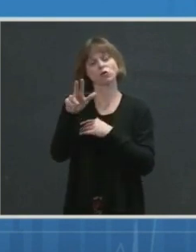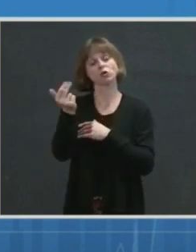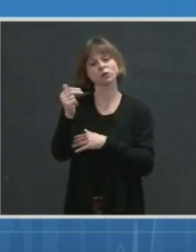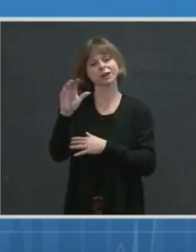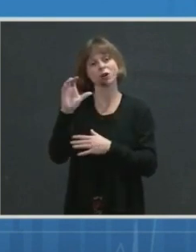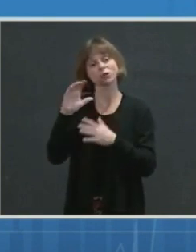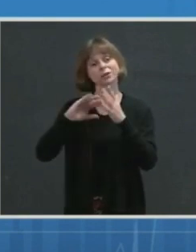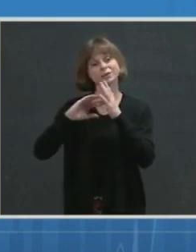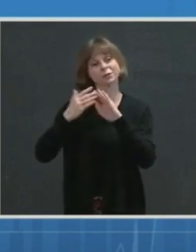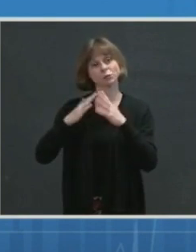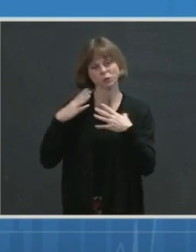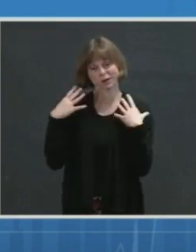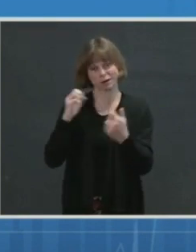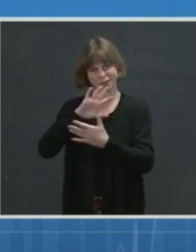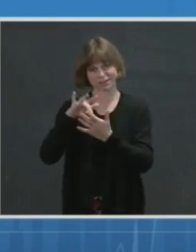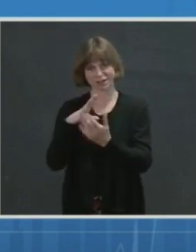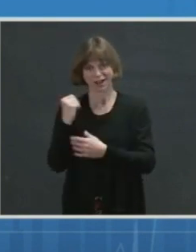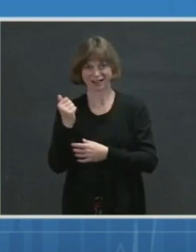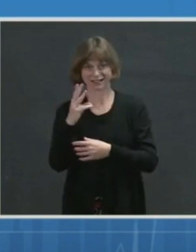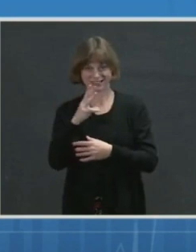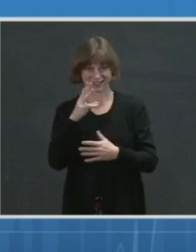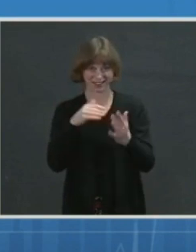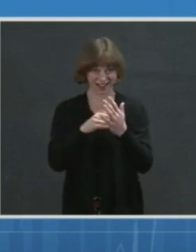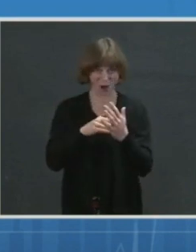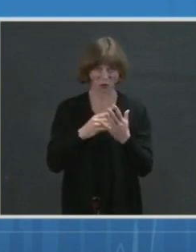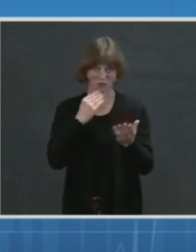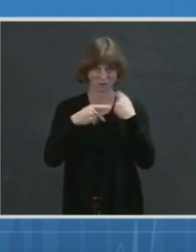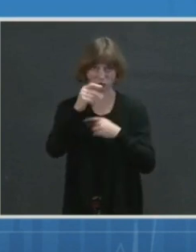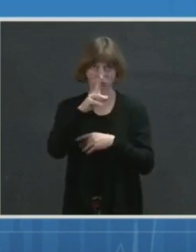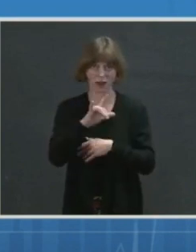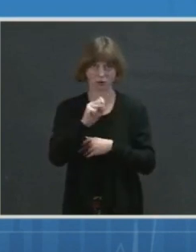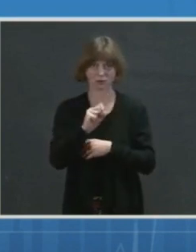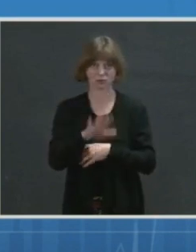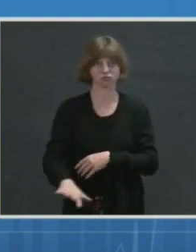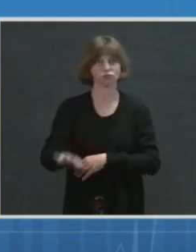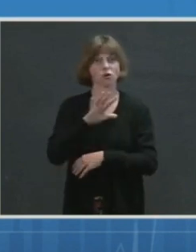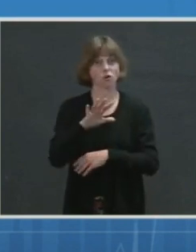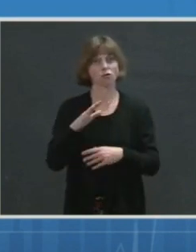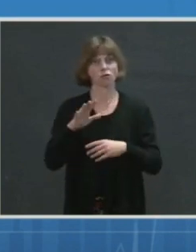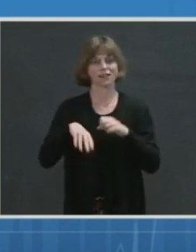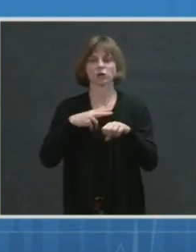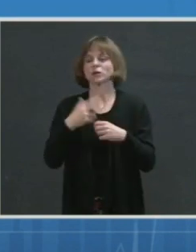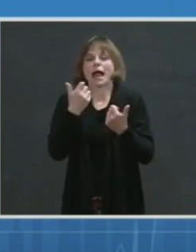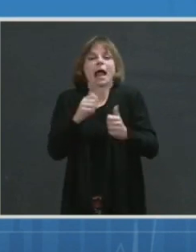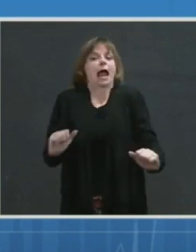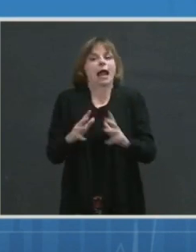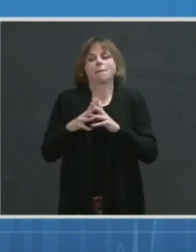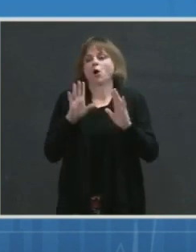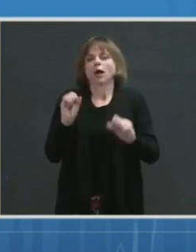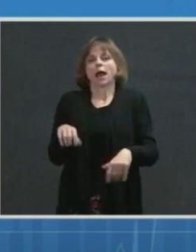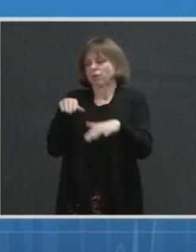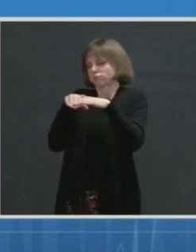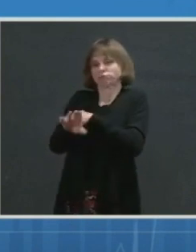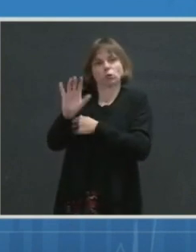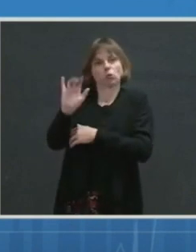saúde e em 60 mil depósitos de alimentos em todo o país. Qualquer americano que precisar de uma será capaz de entrar nesses espaços e